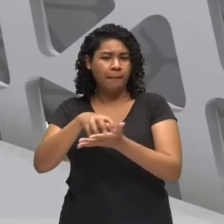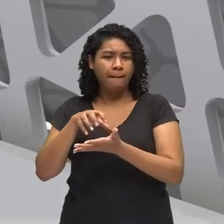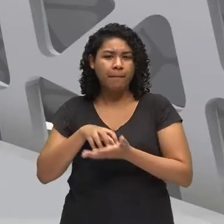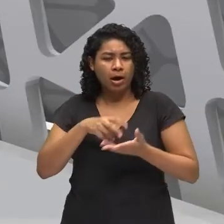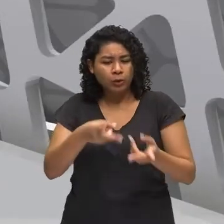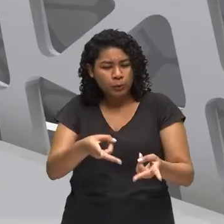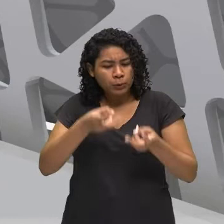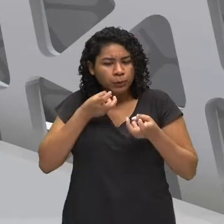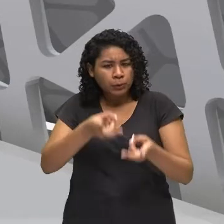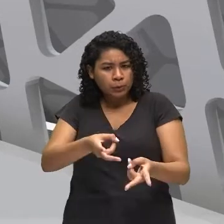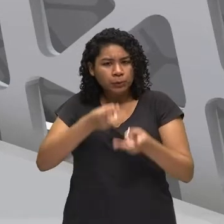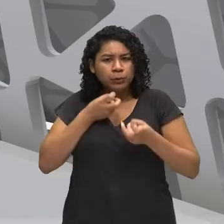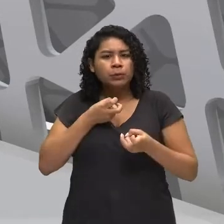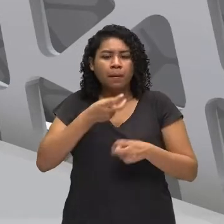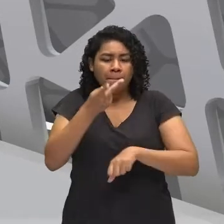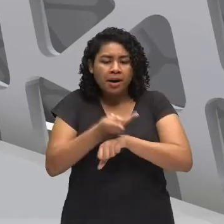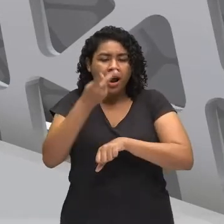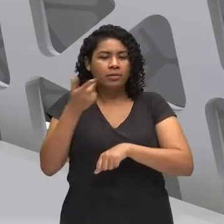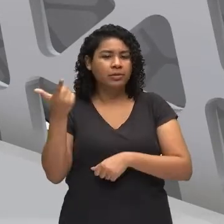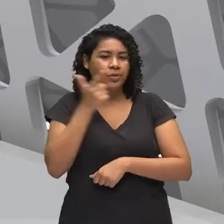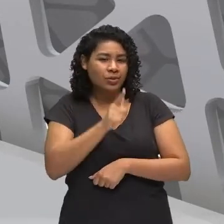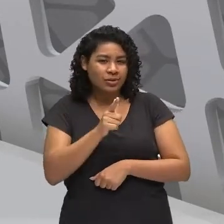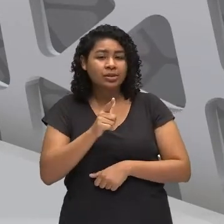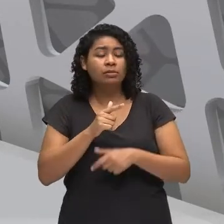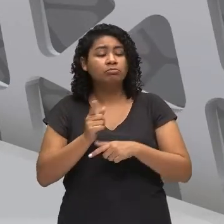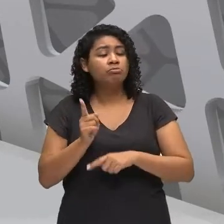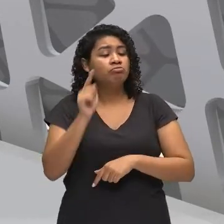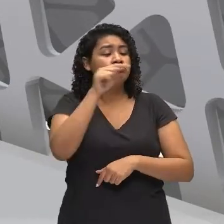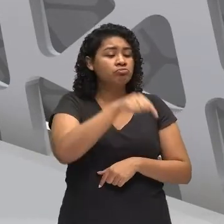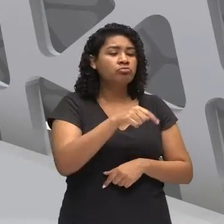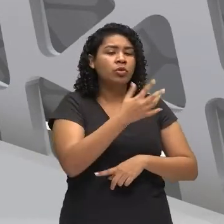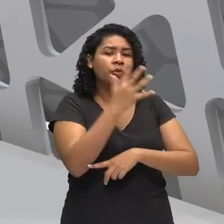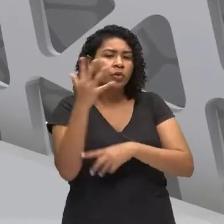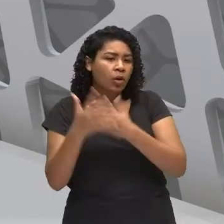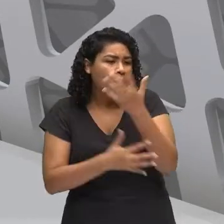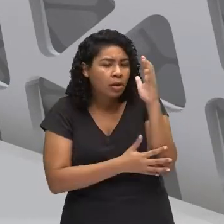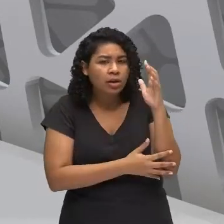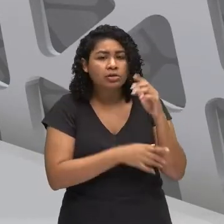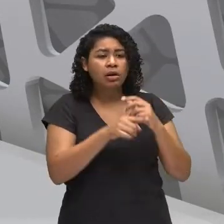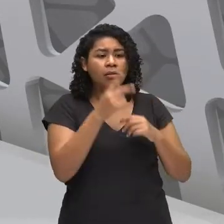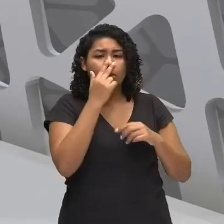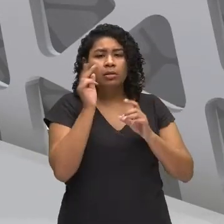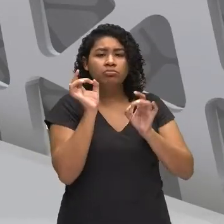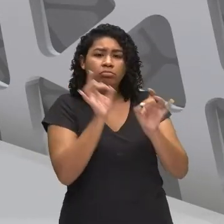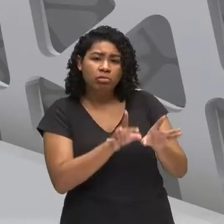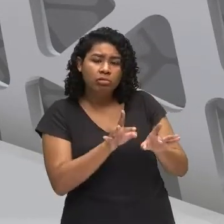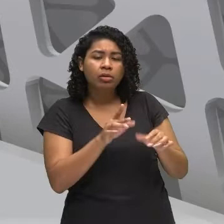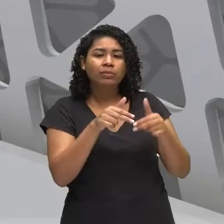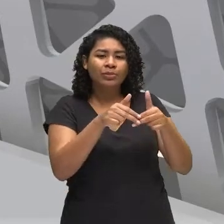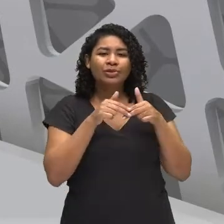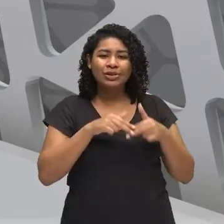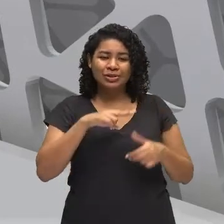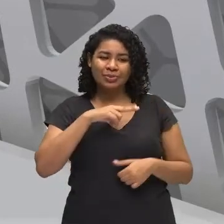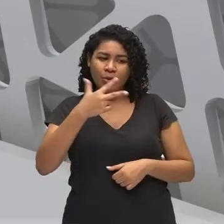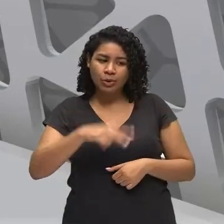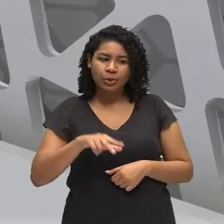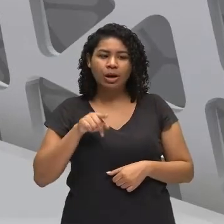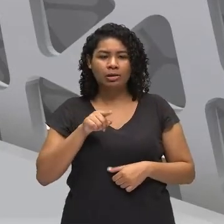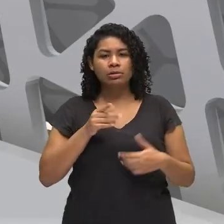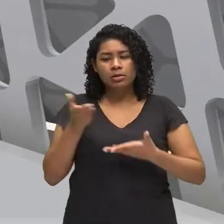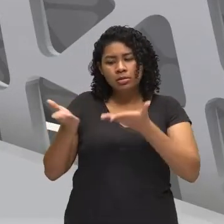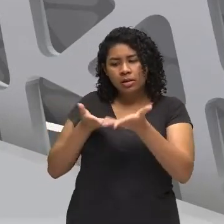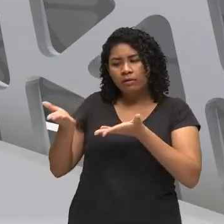estava abandonada e tinha a ameaça de outros invasores, então, claro, agora os portugueses, uma vez que são vassalos